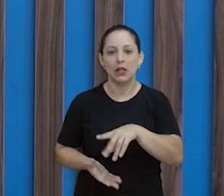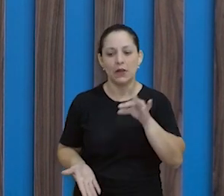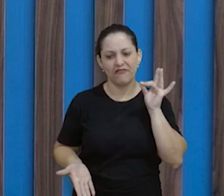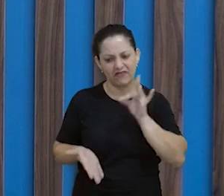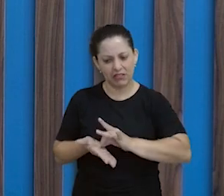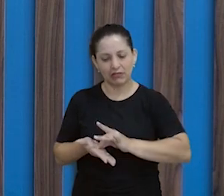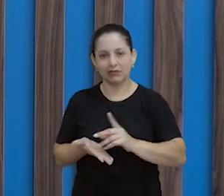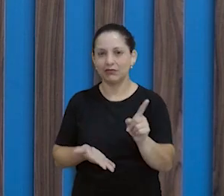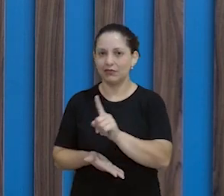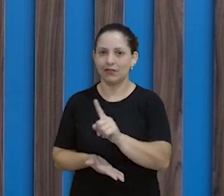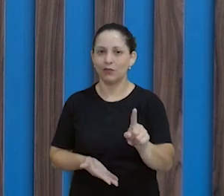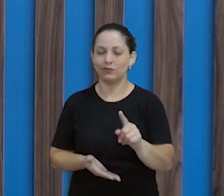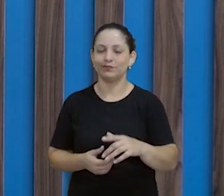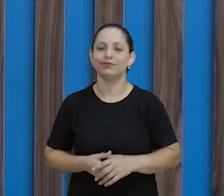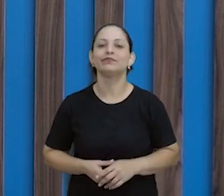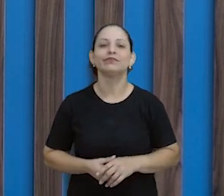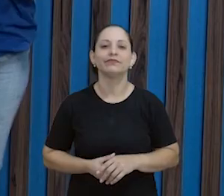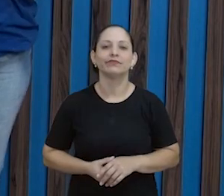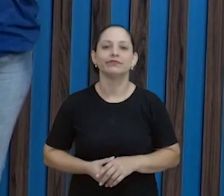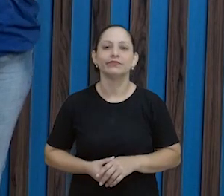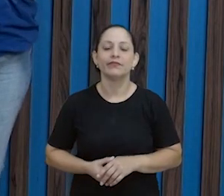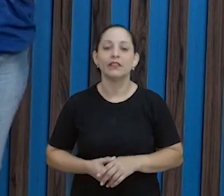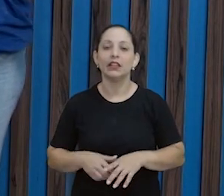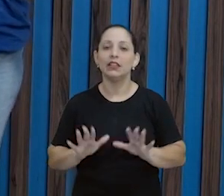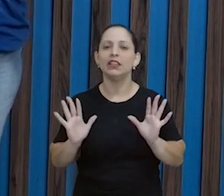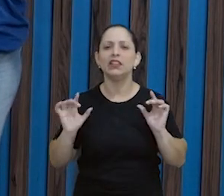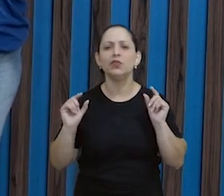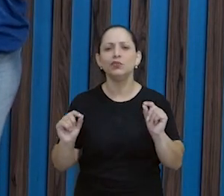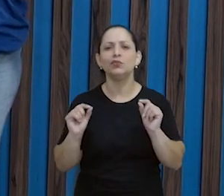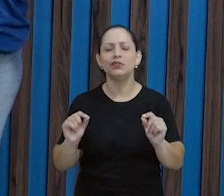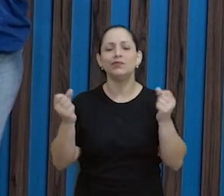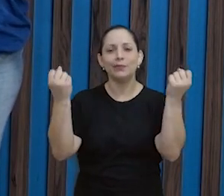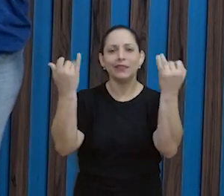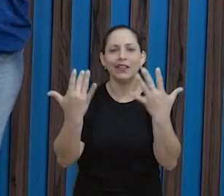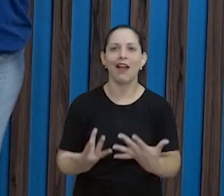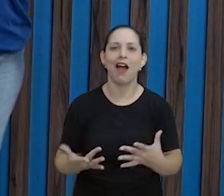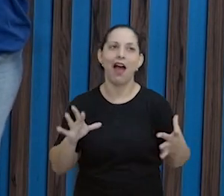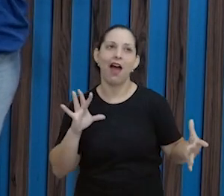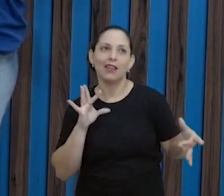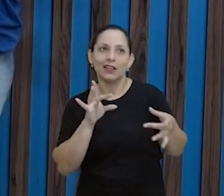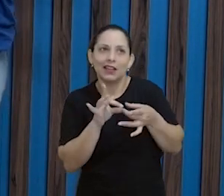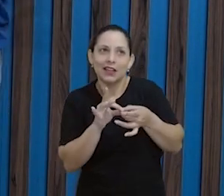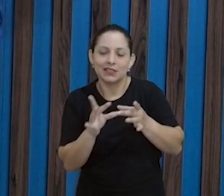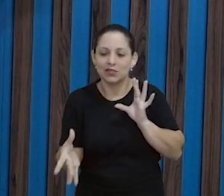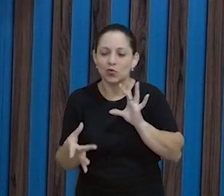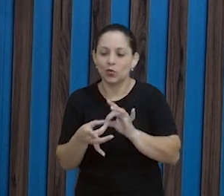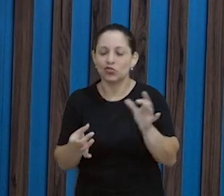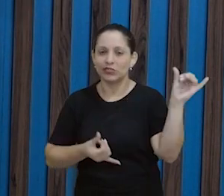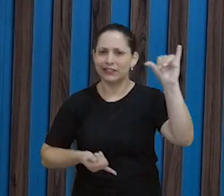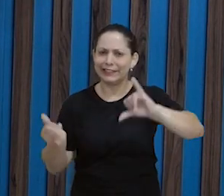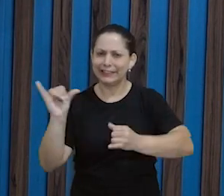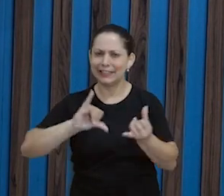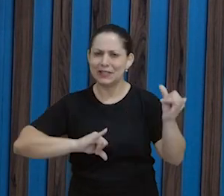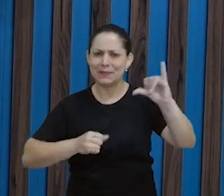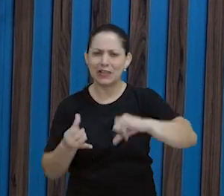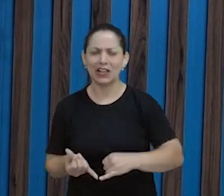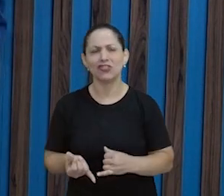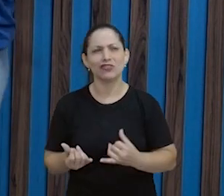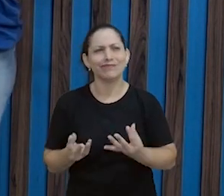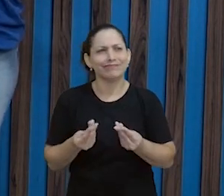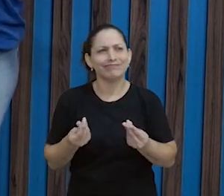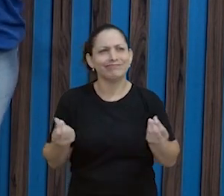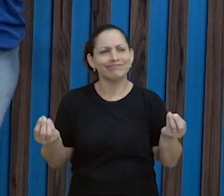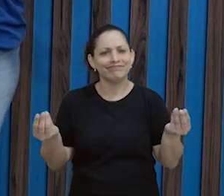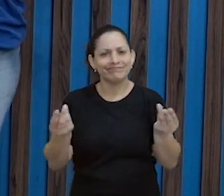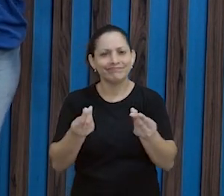ouro puro, né? Sim, e sempre reforçando, né? Porque quando a gente fala de ligações, vamos falar de ligações químicas, parece uma coisa muito distante. Mas,